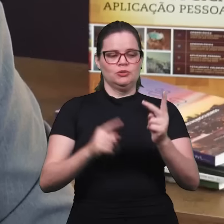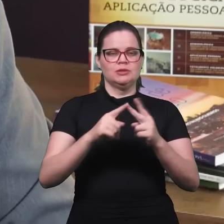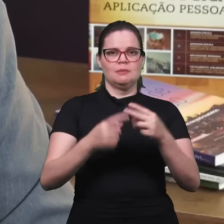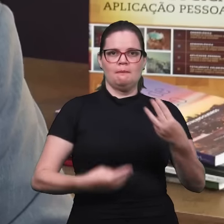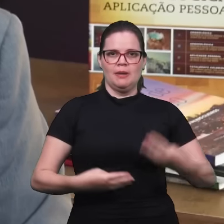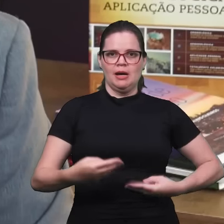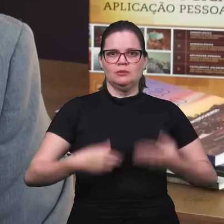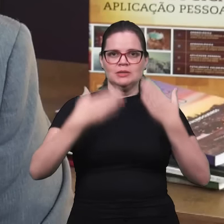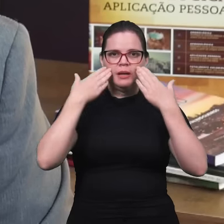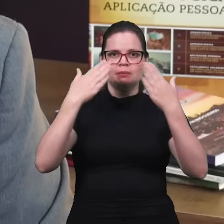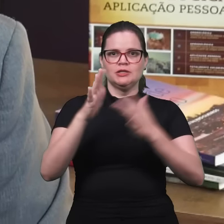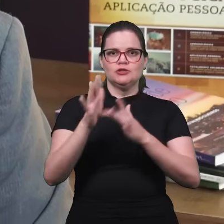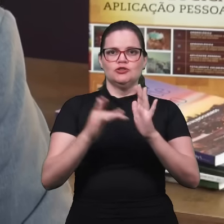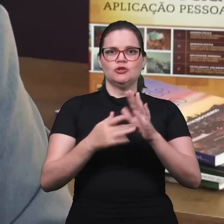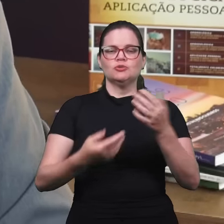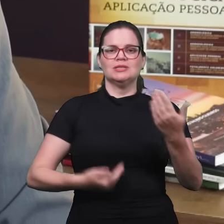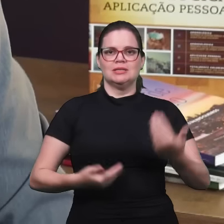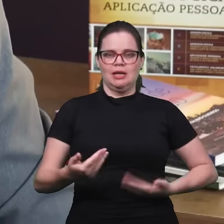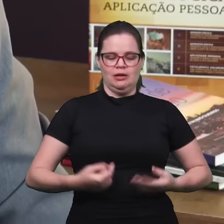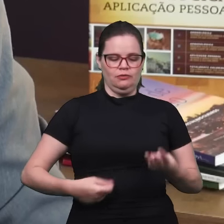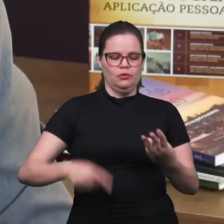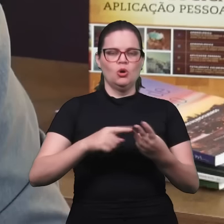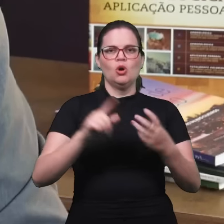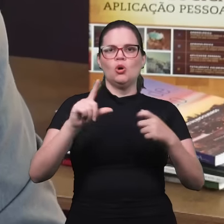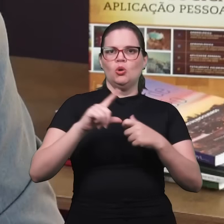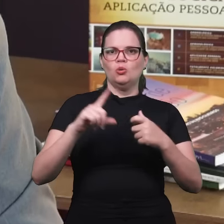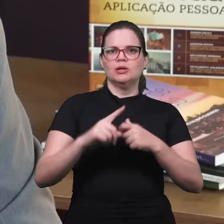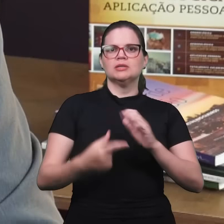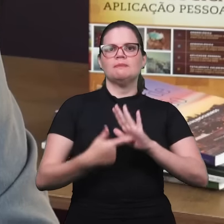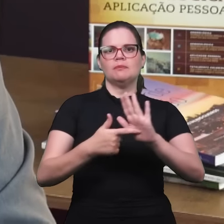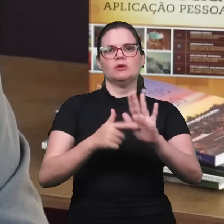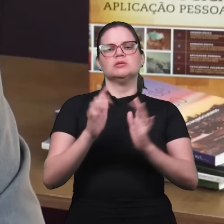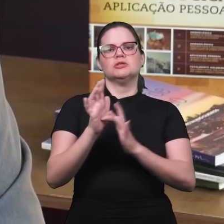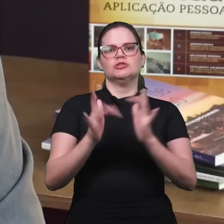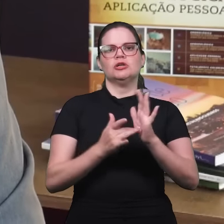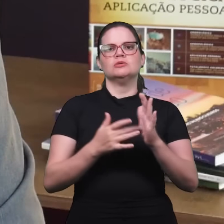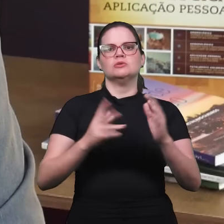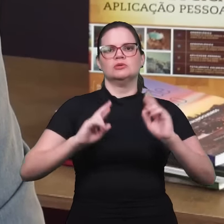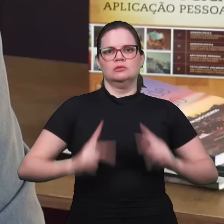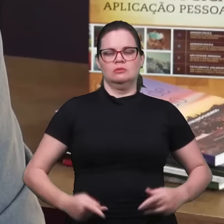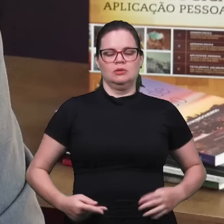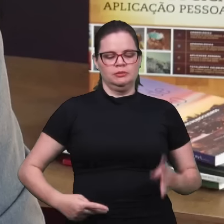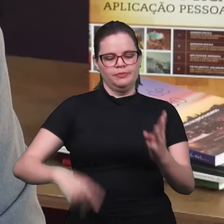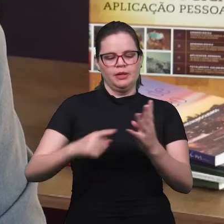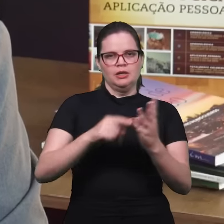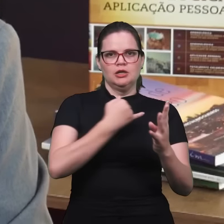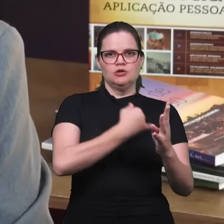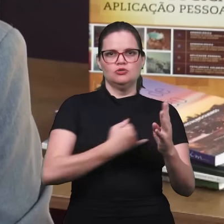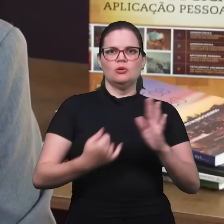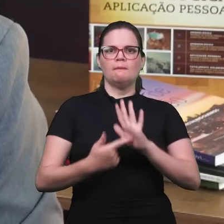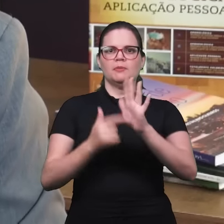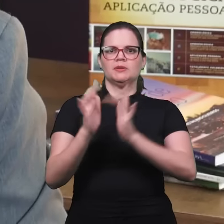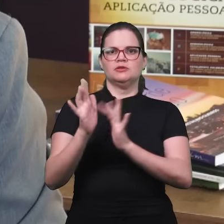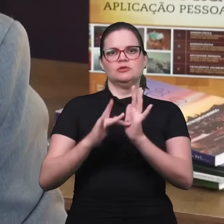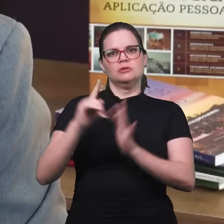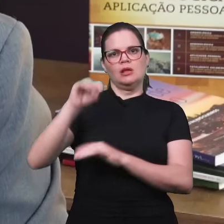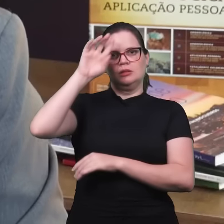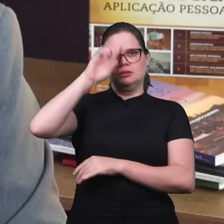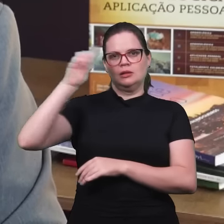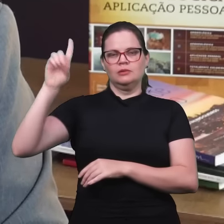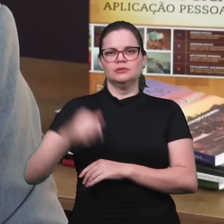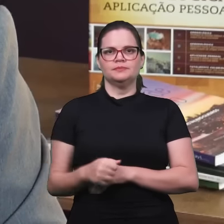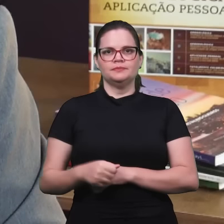servo, Lucas como homem, e o evangelho de João vai trazer Jesus como Deus. Né? E o versículo, até que foi